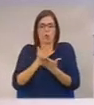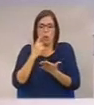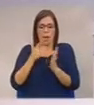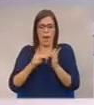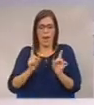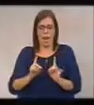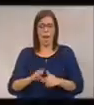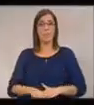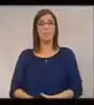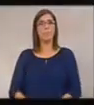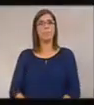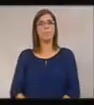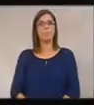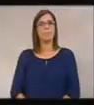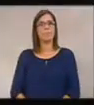técnicos.